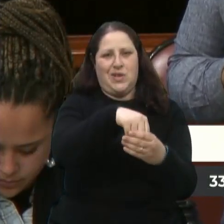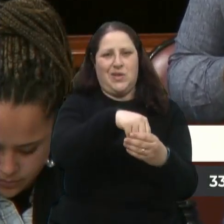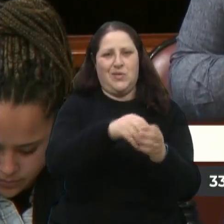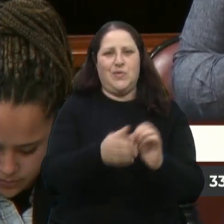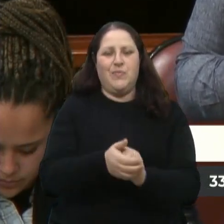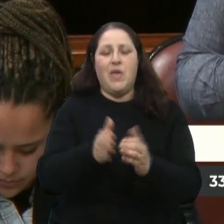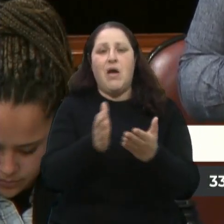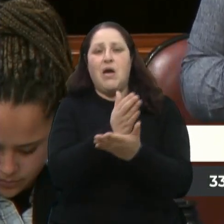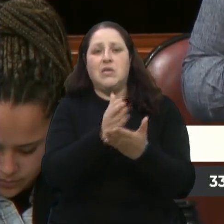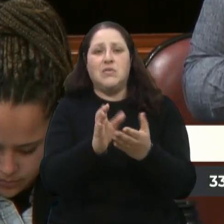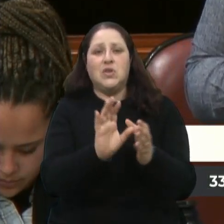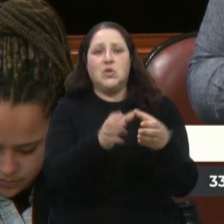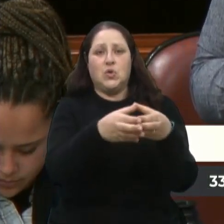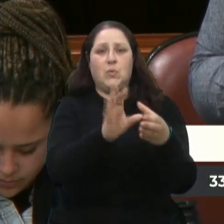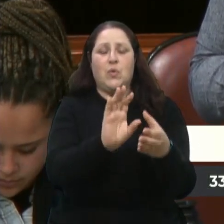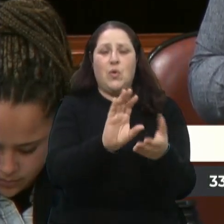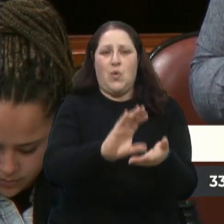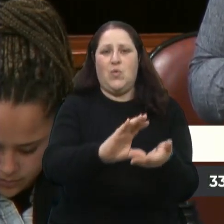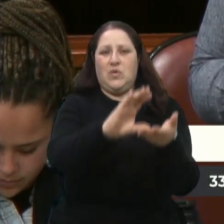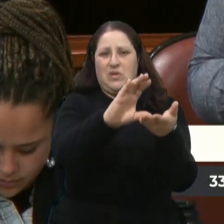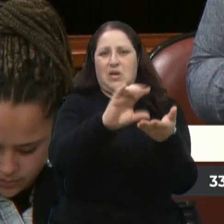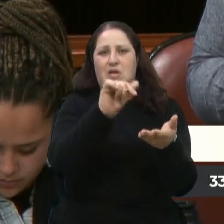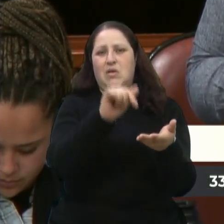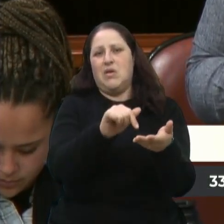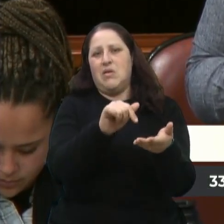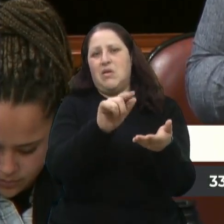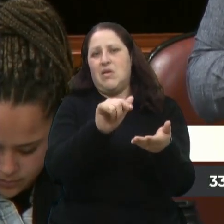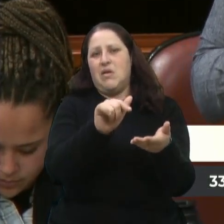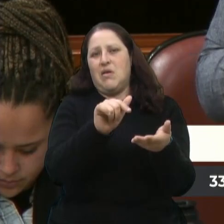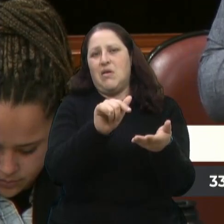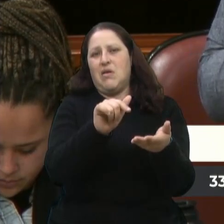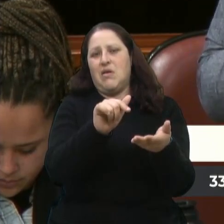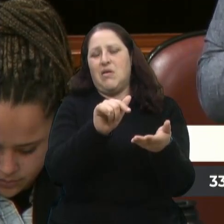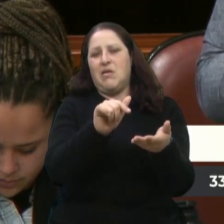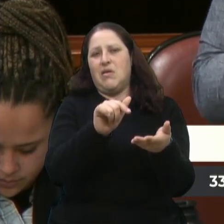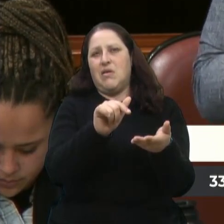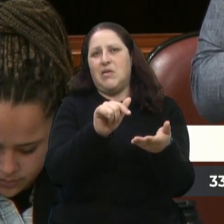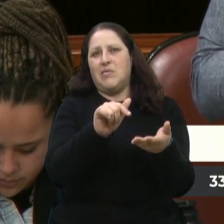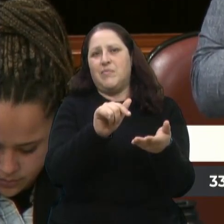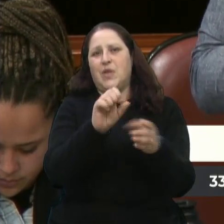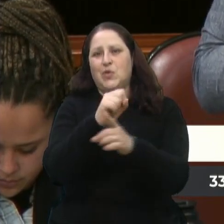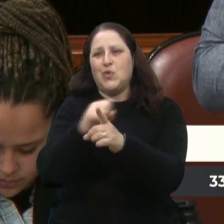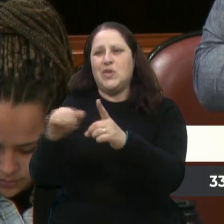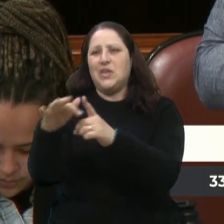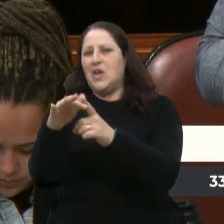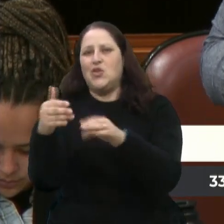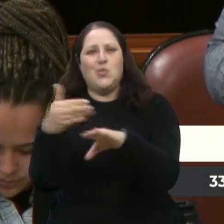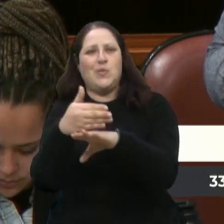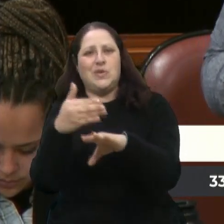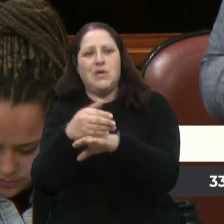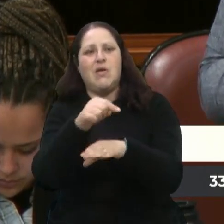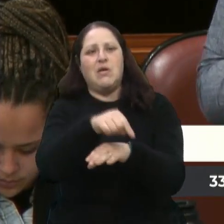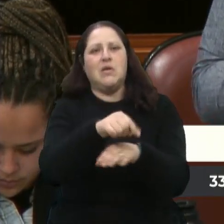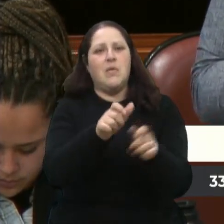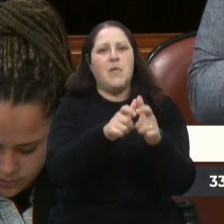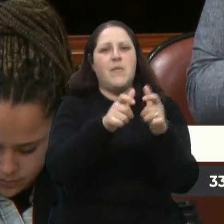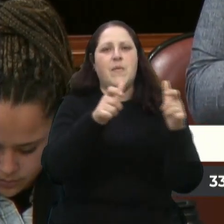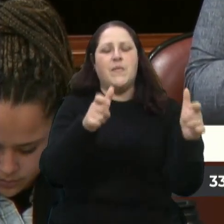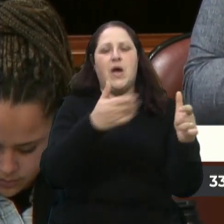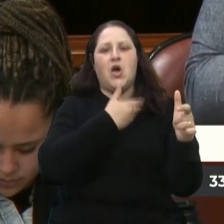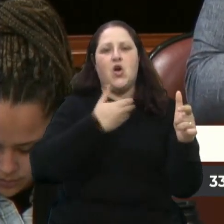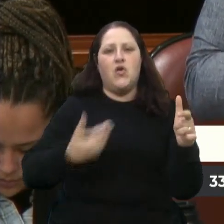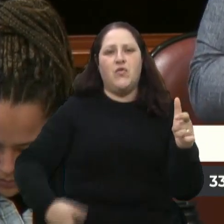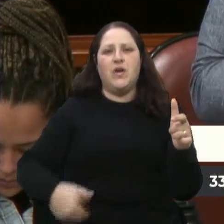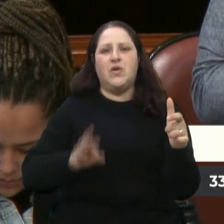conselhos acabam sendo, pela ausência da sociedade civil, acabam tendo uma participação maior do poder